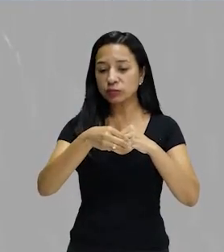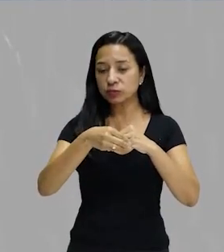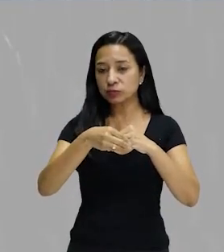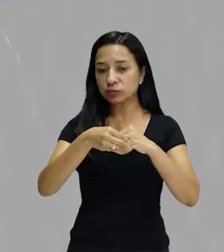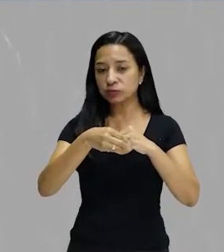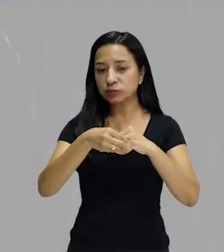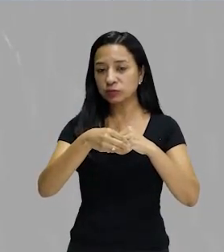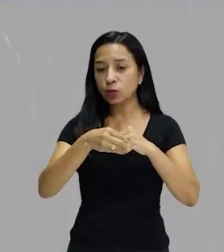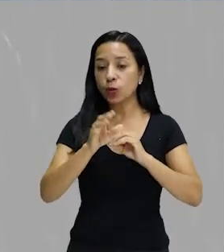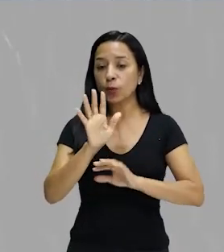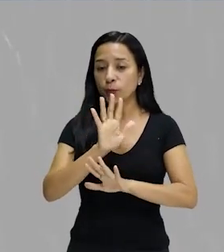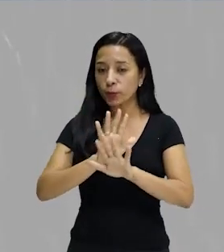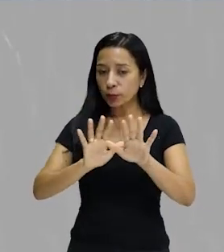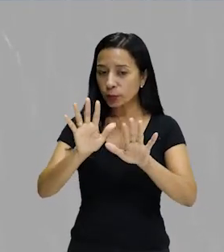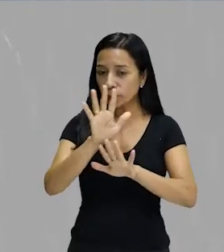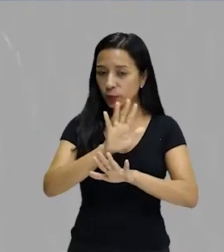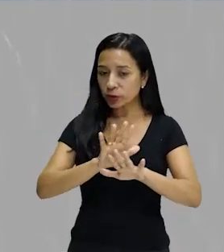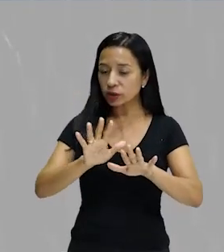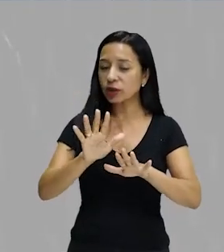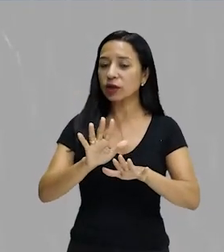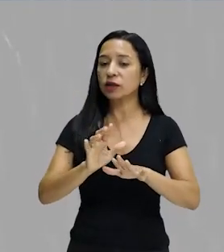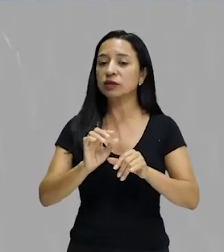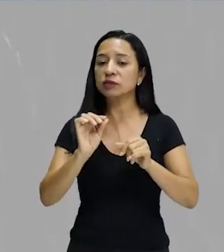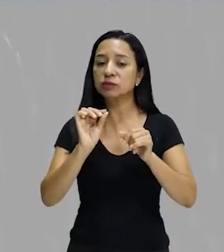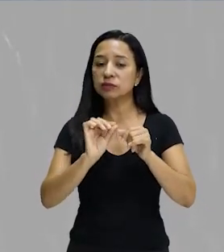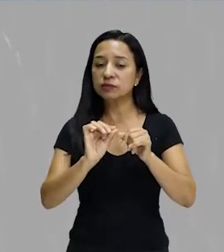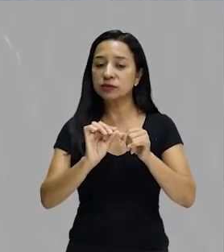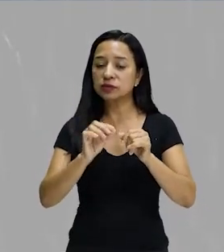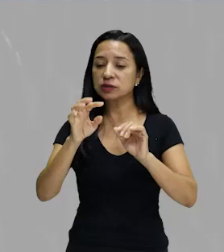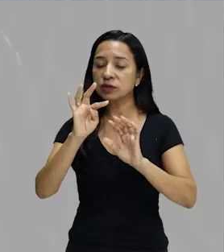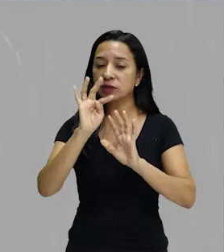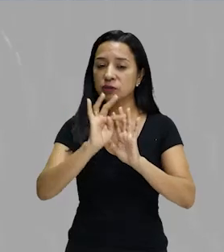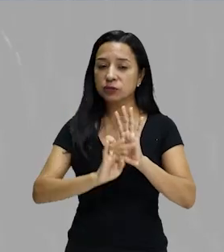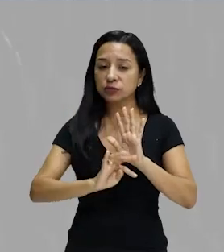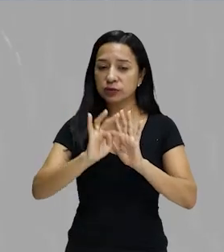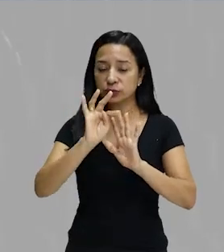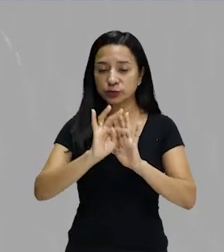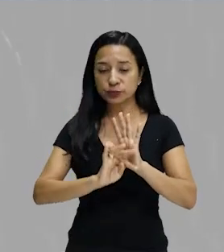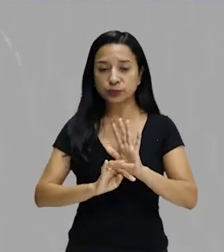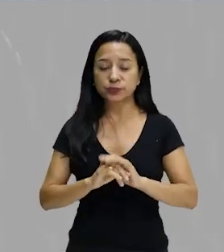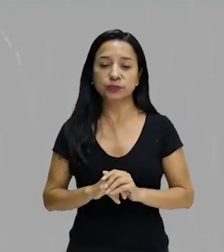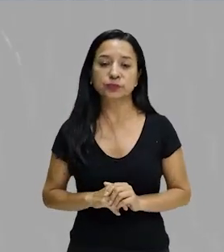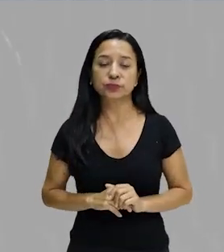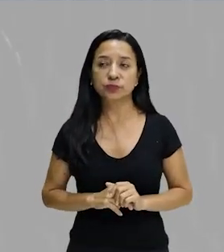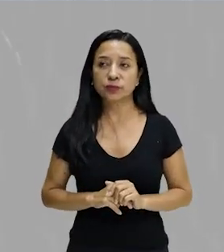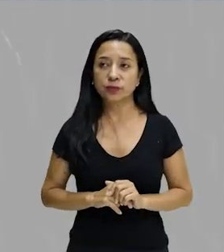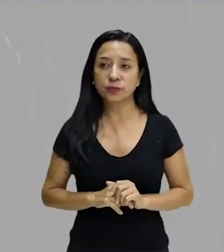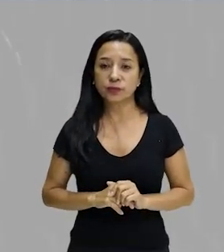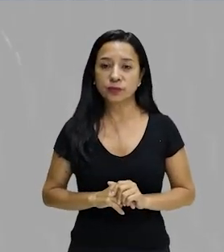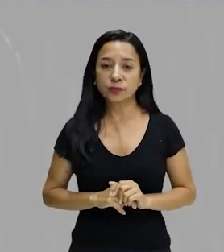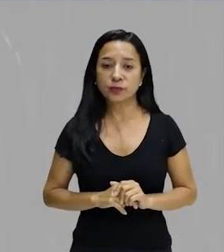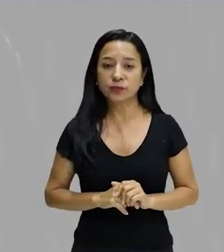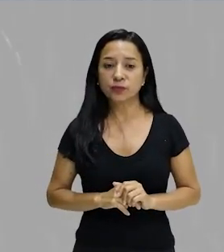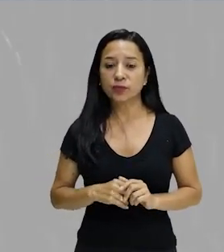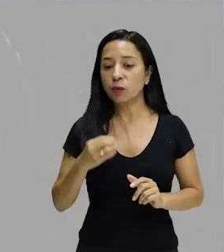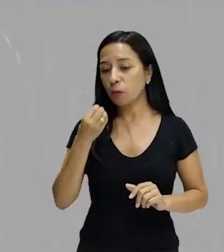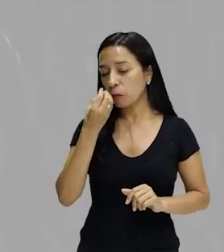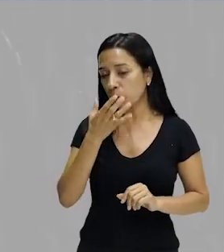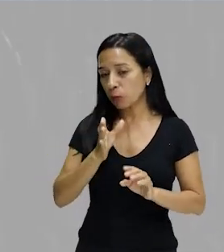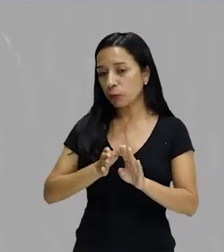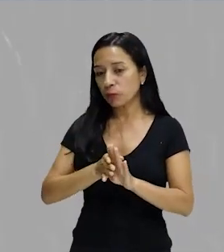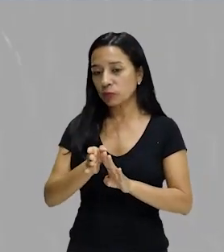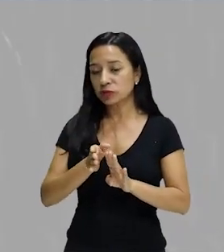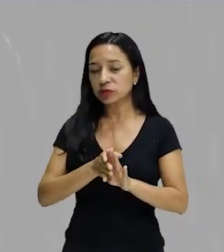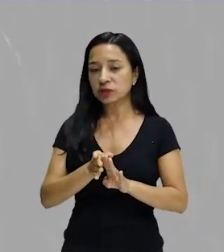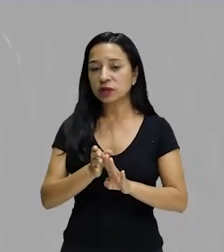tomem muito cuidado na hora de produzir o seu texto. Uma boa dica